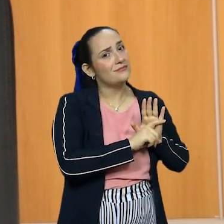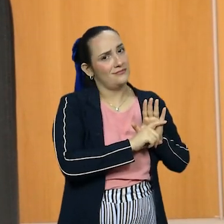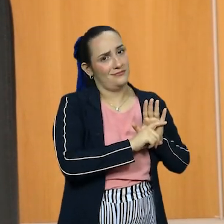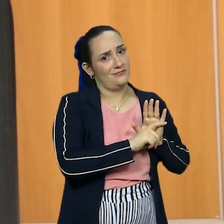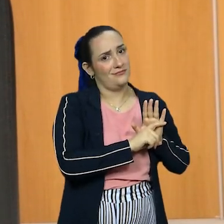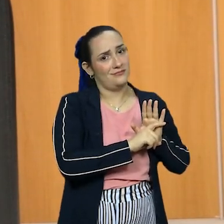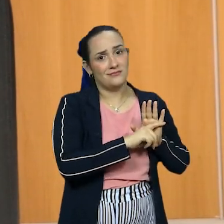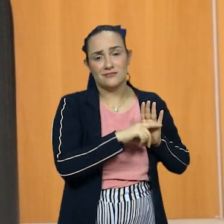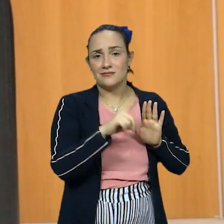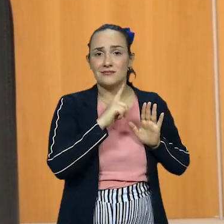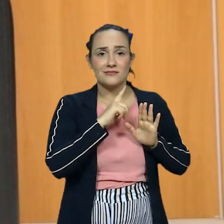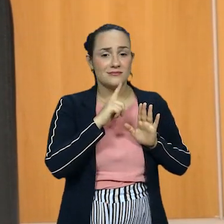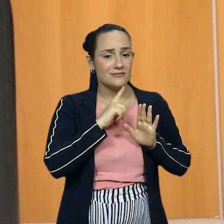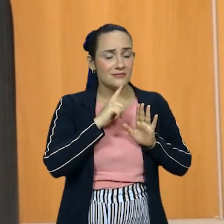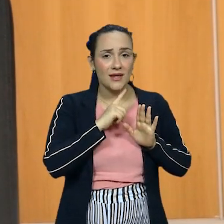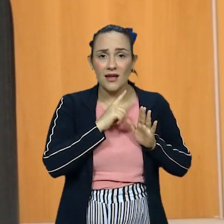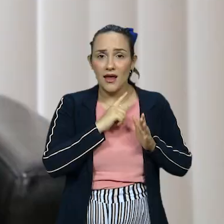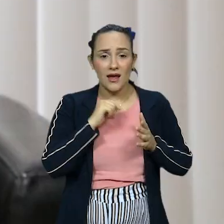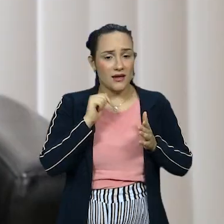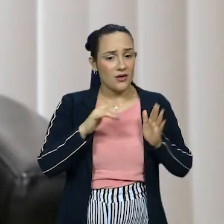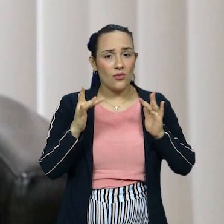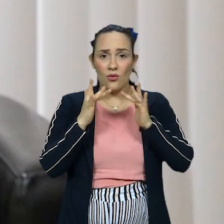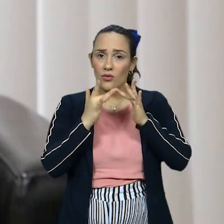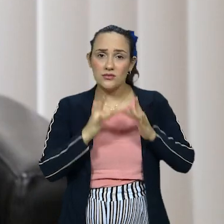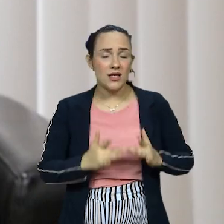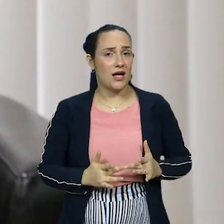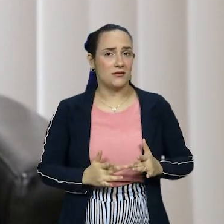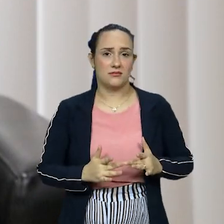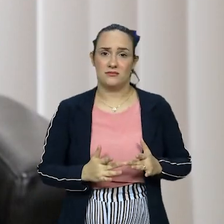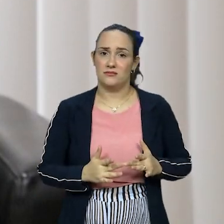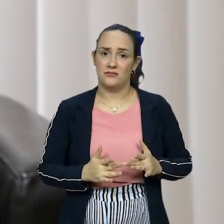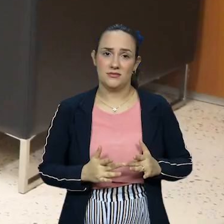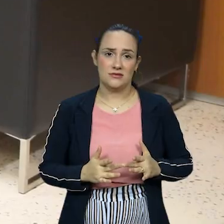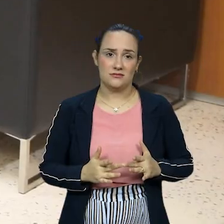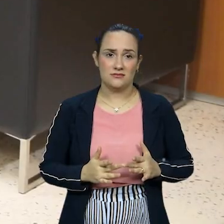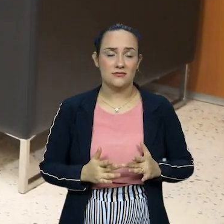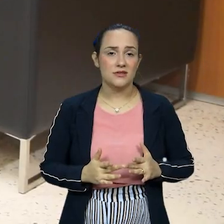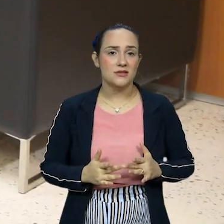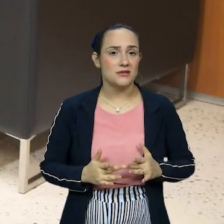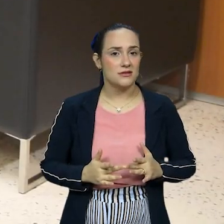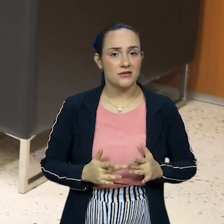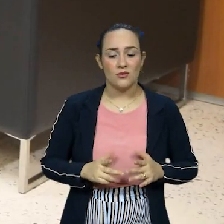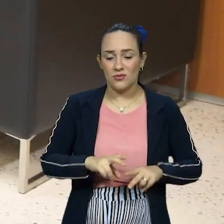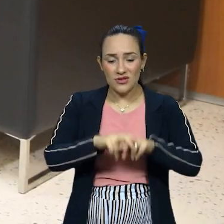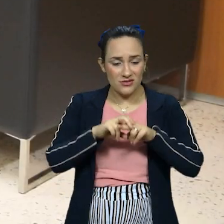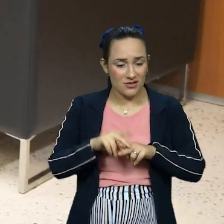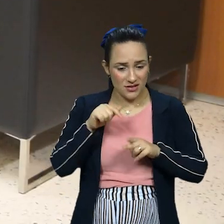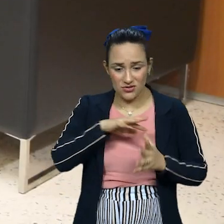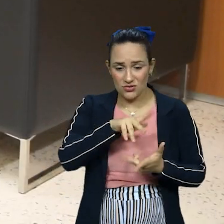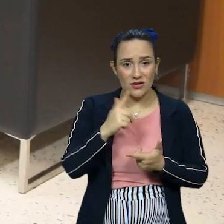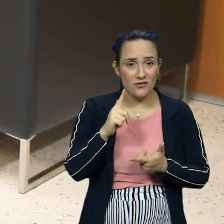de substâncias entorpecentes, com 5 estados da Federação. Então, a nossa situação,